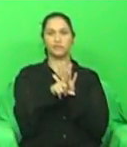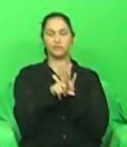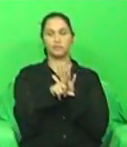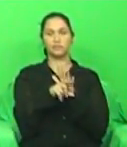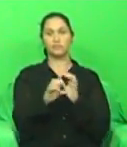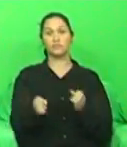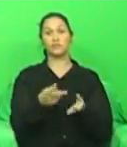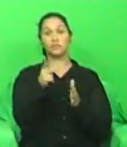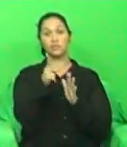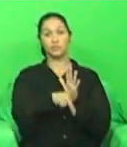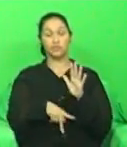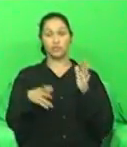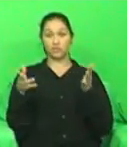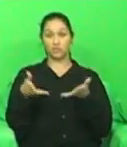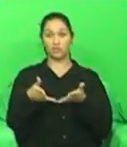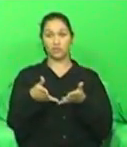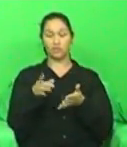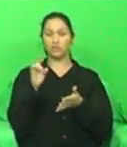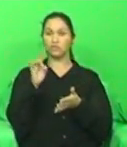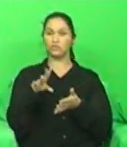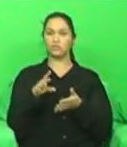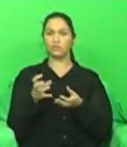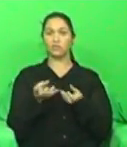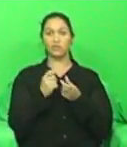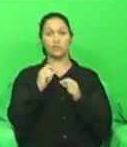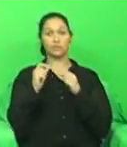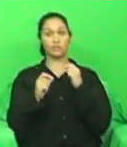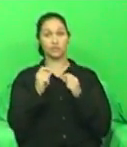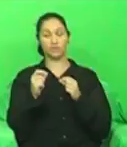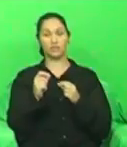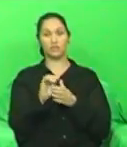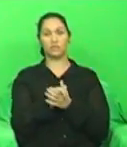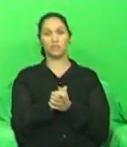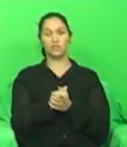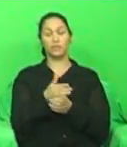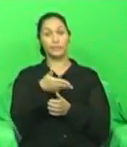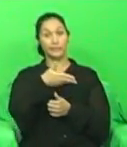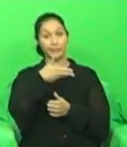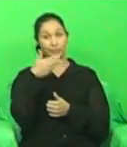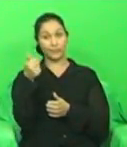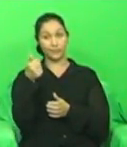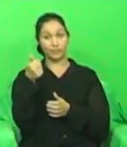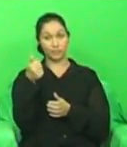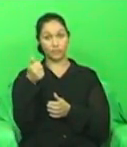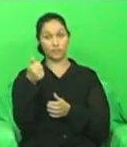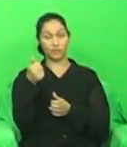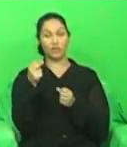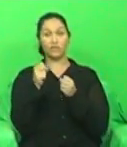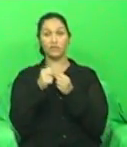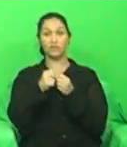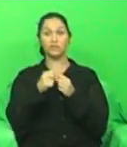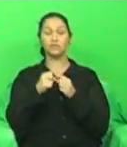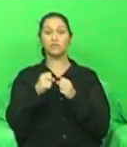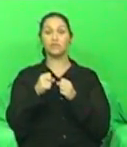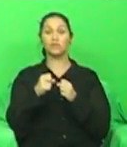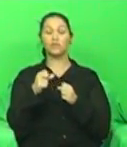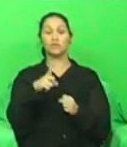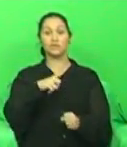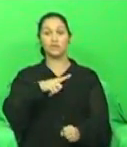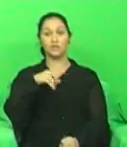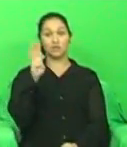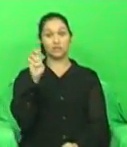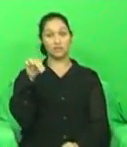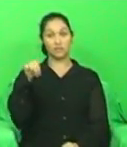projeto atual ele fazer essa pequena correção o que vai causar o mesmo benefício anterior porém agora